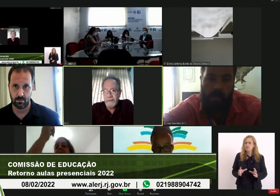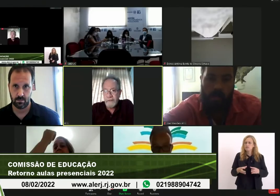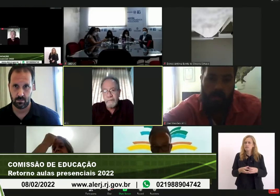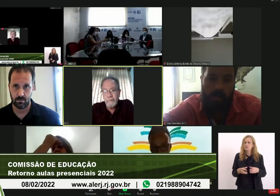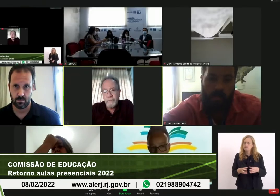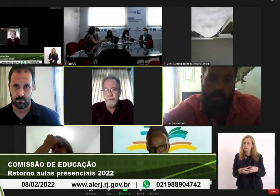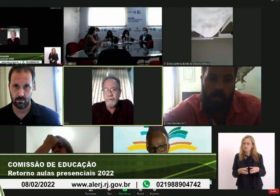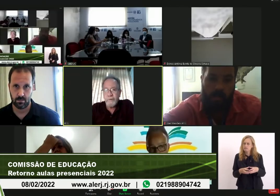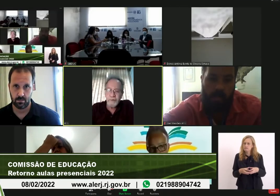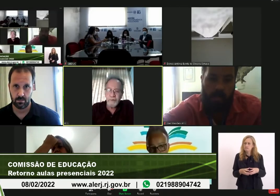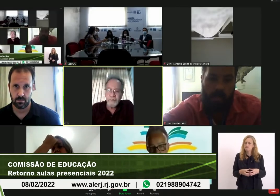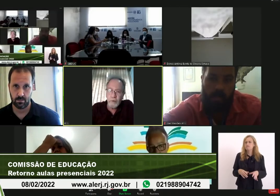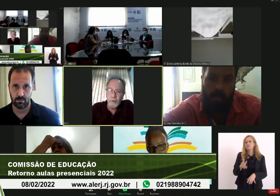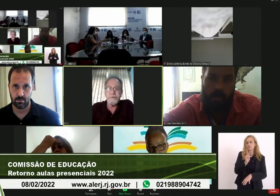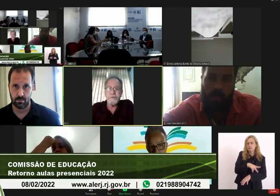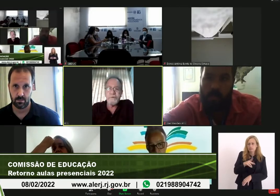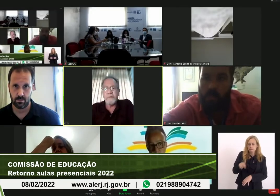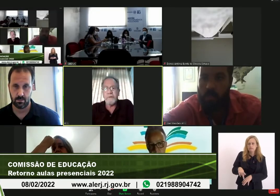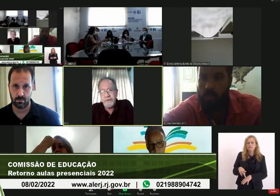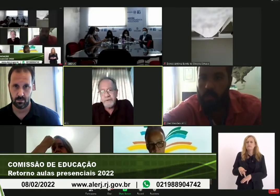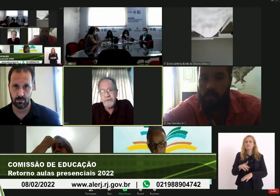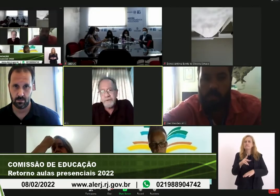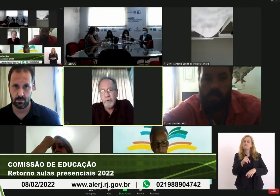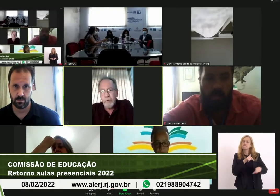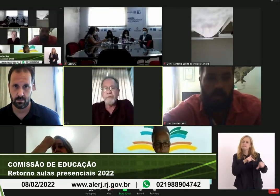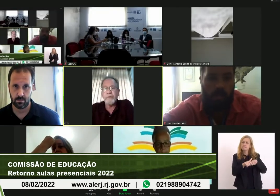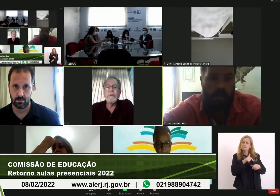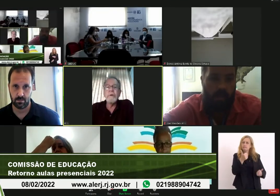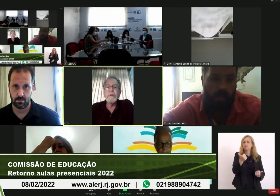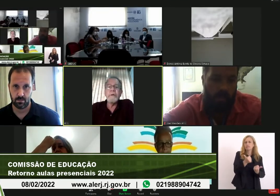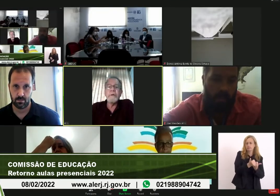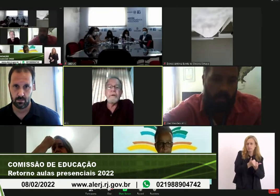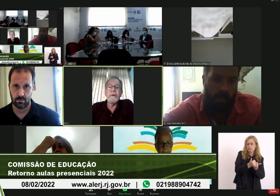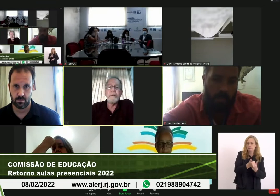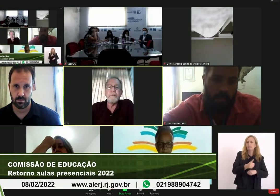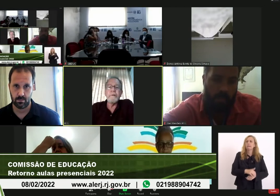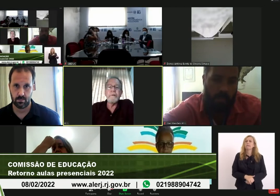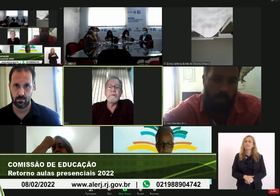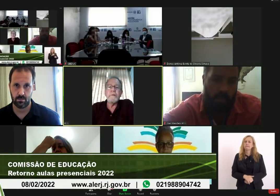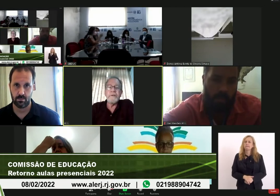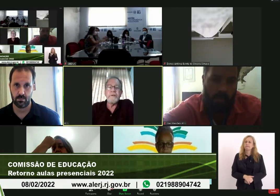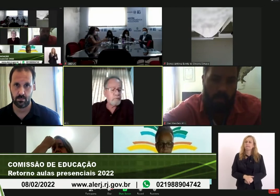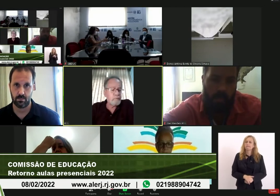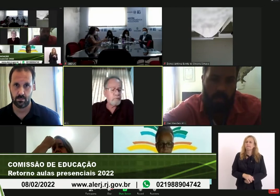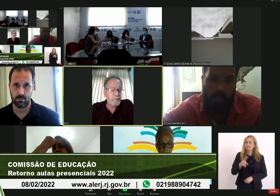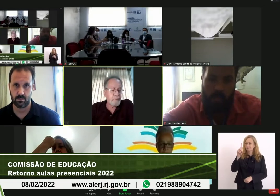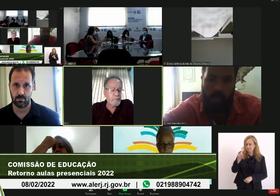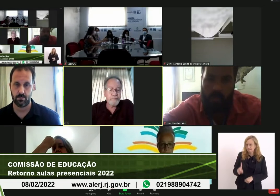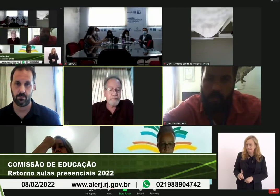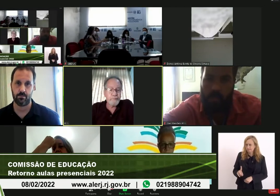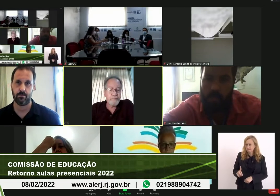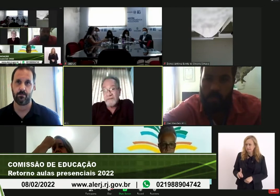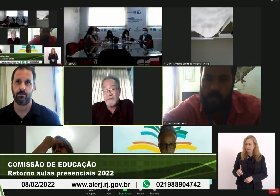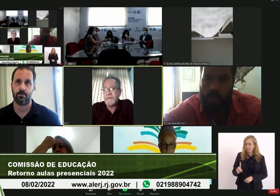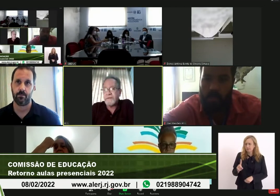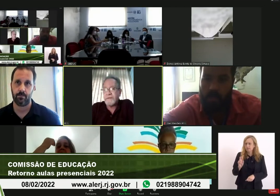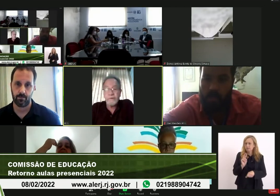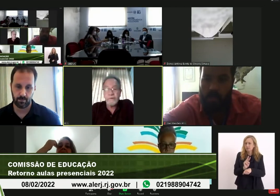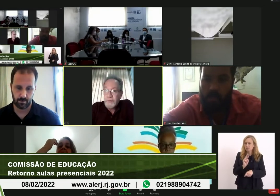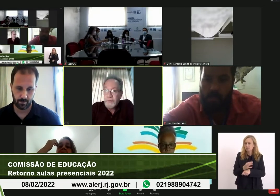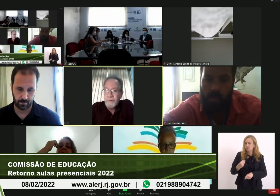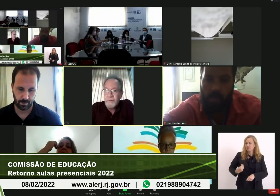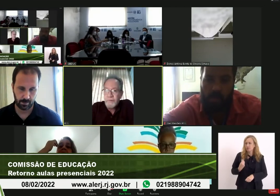e aí envolve professor, trabalhadores de apoio, o direito de proteção à vida dessas